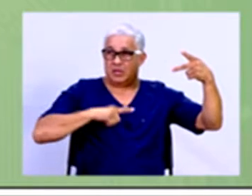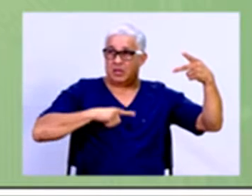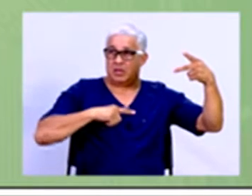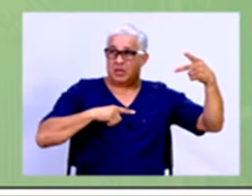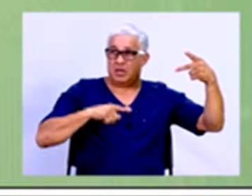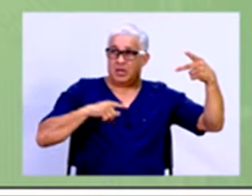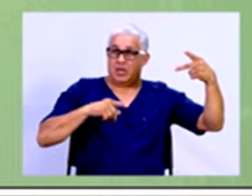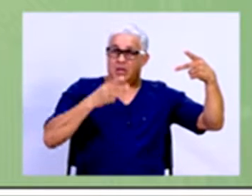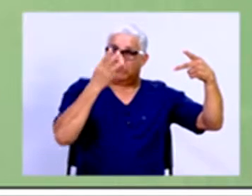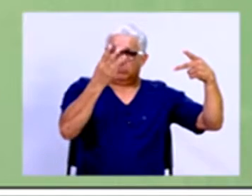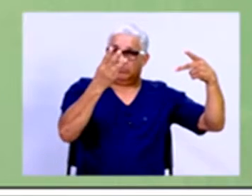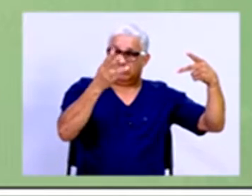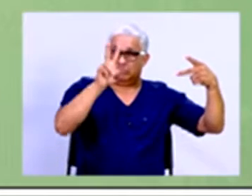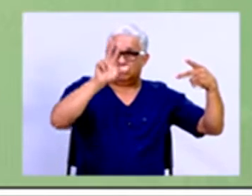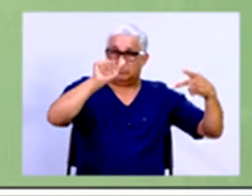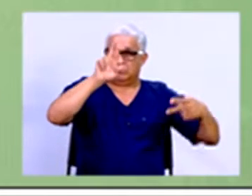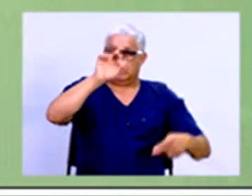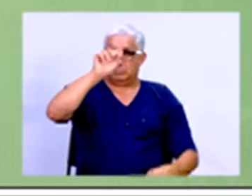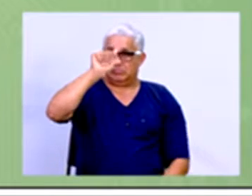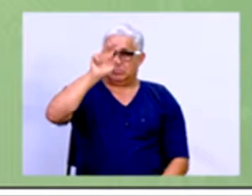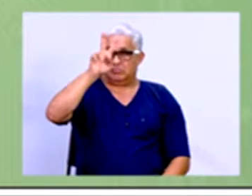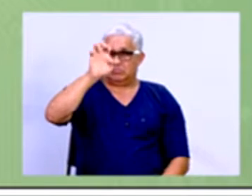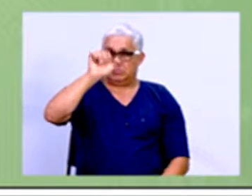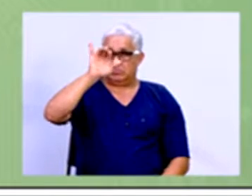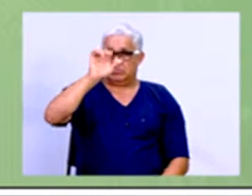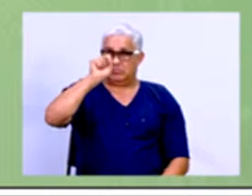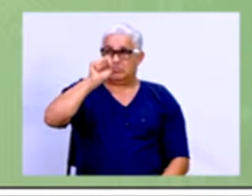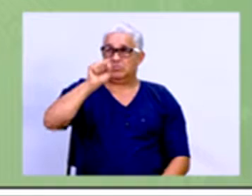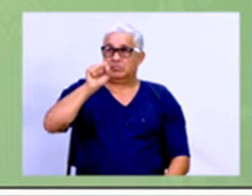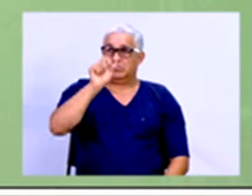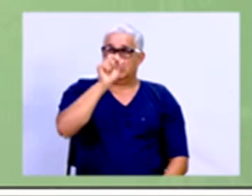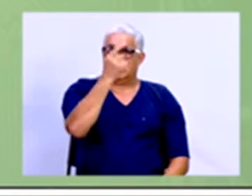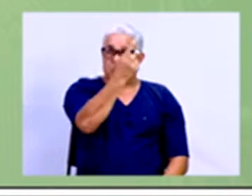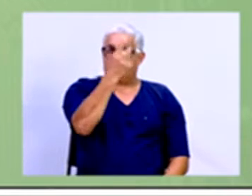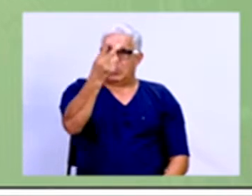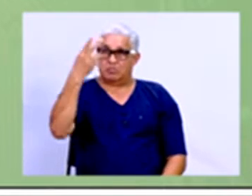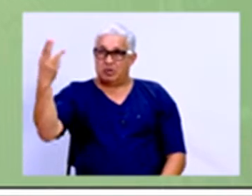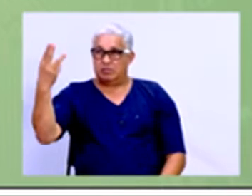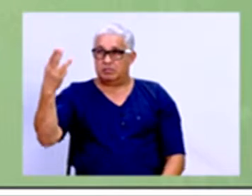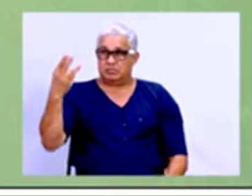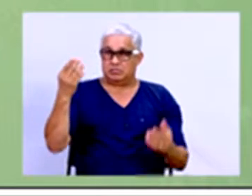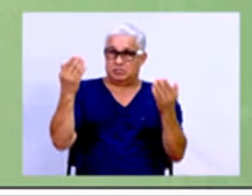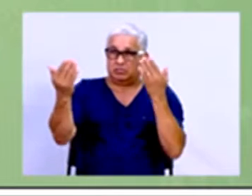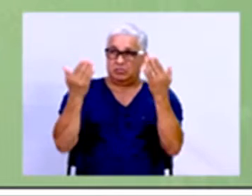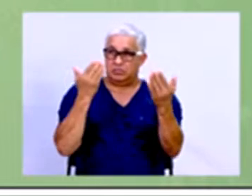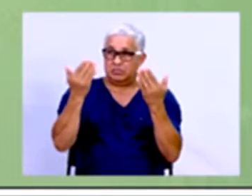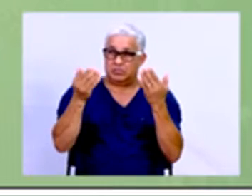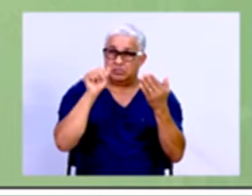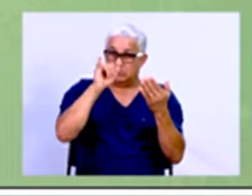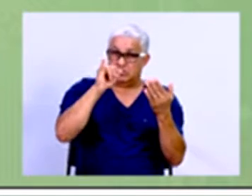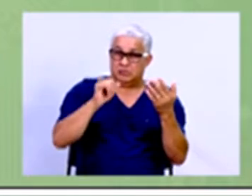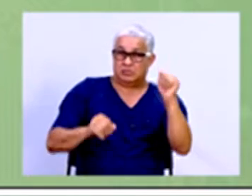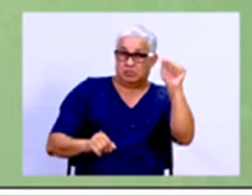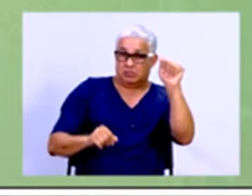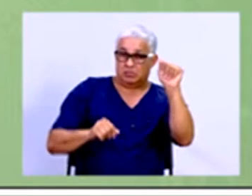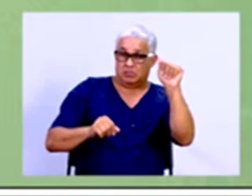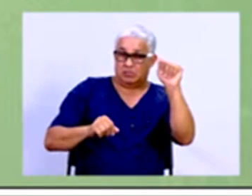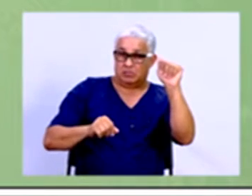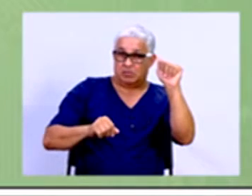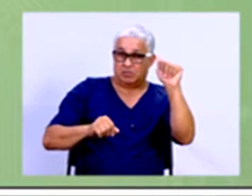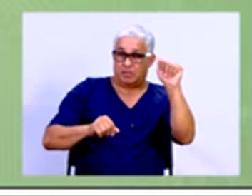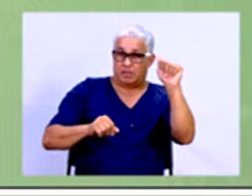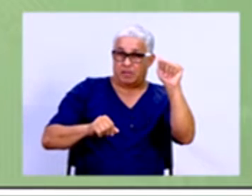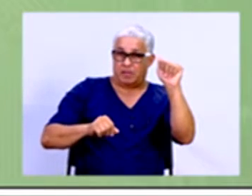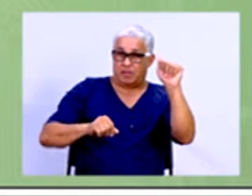variáveis, e a gente faz um comparativo, né? Se A for maior do que B, ele vai imprimir